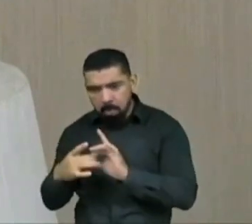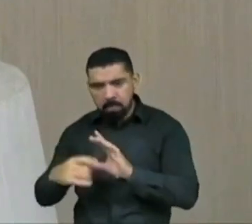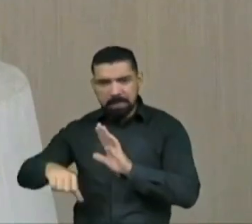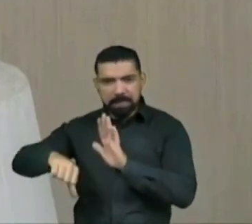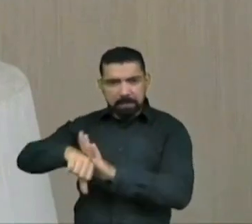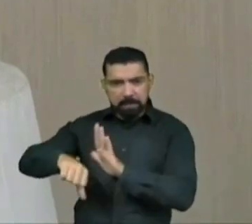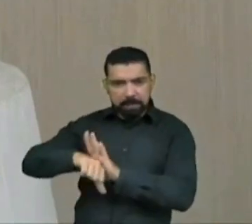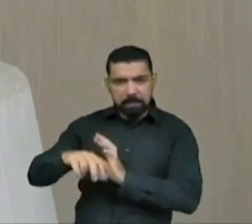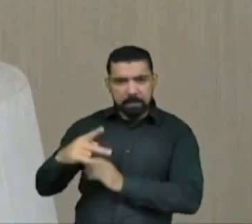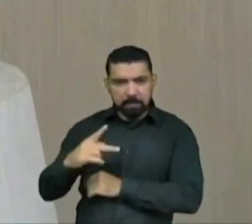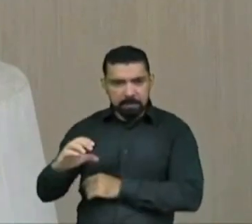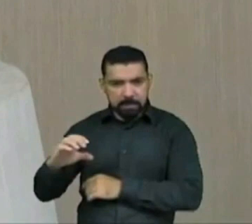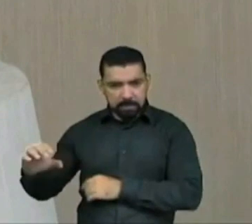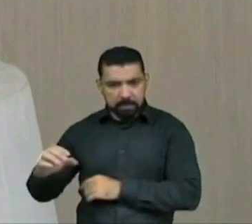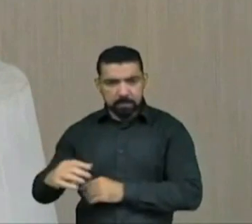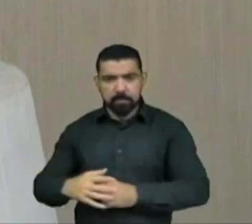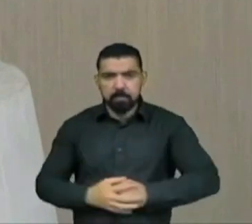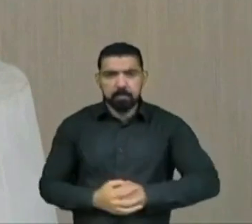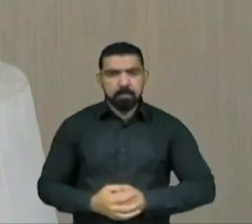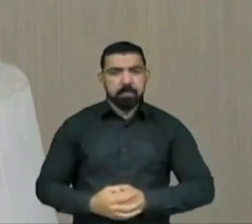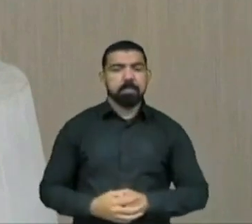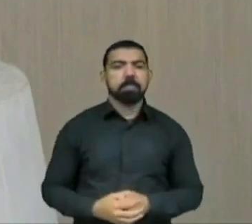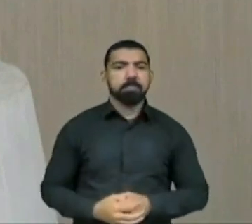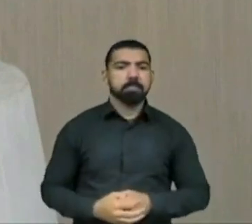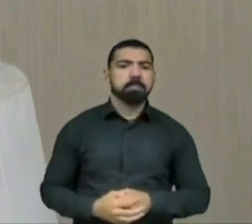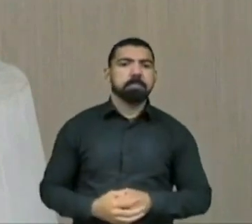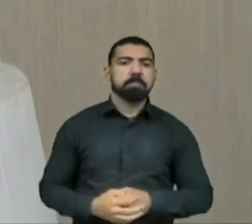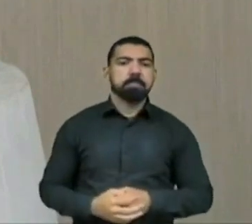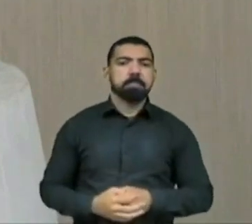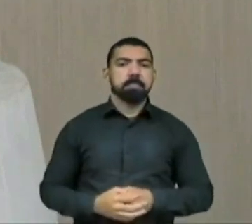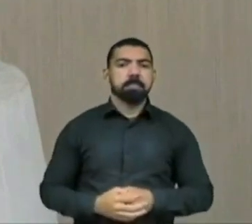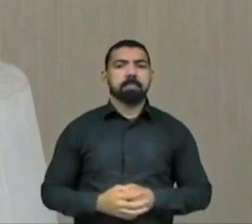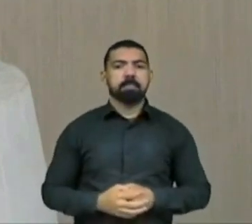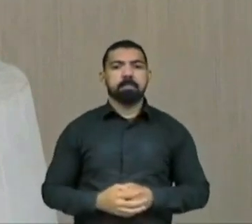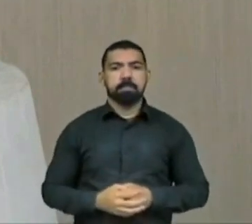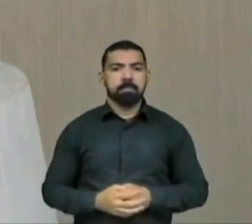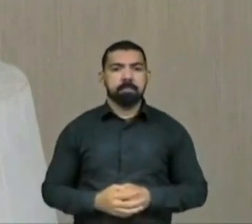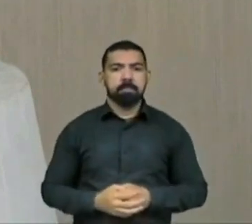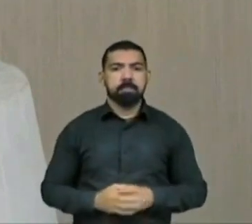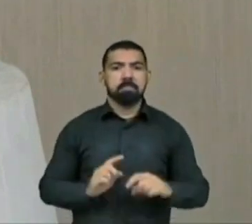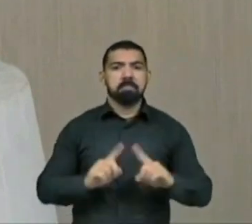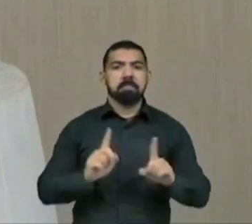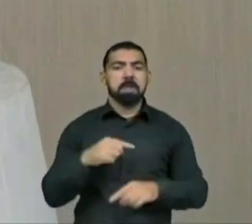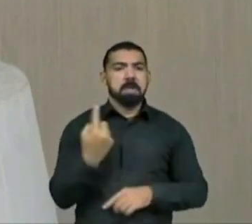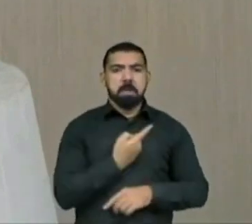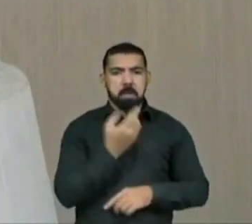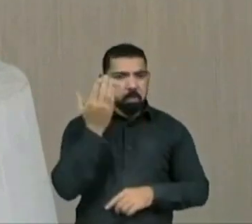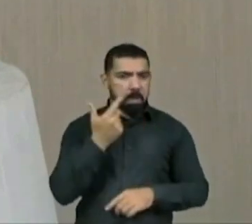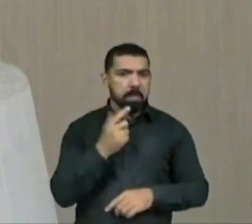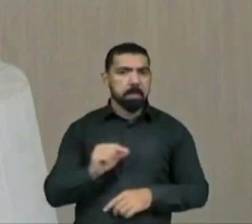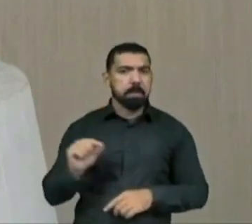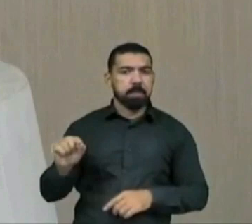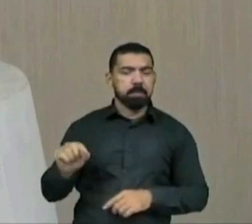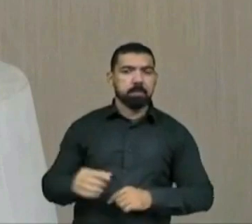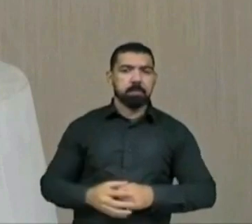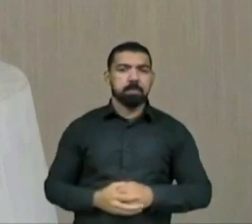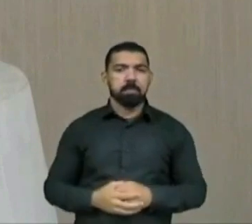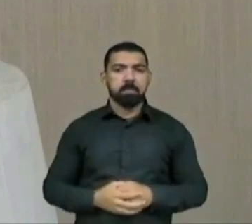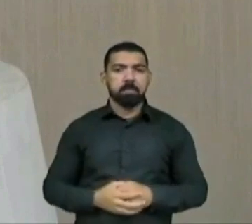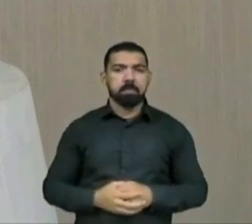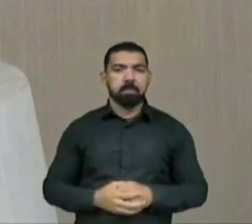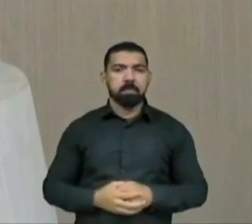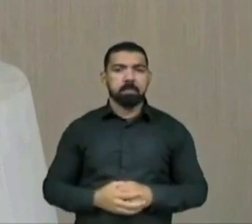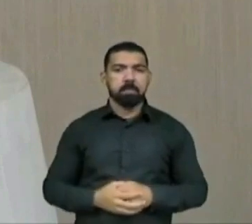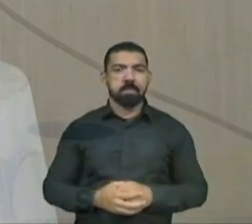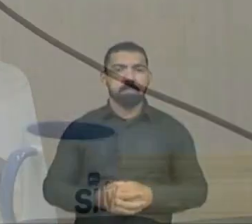maiores facções criminosas desse país e a gente não saber quem é. Então é preciso de